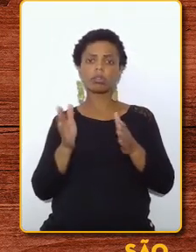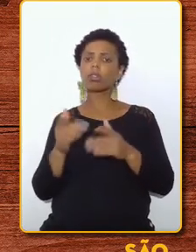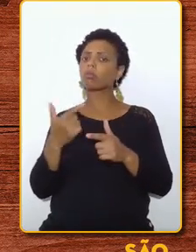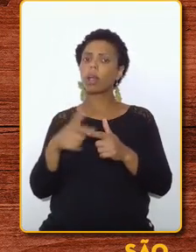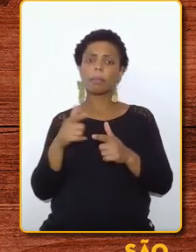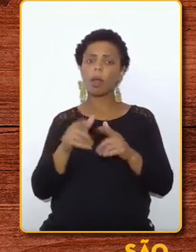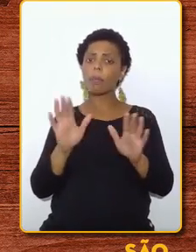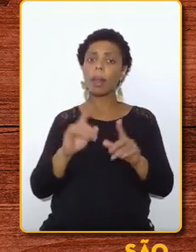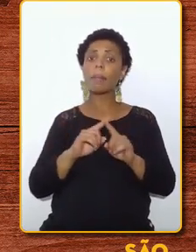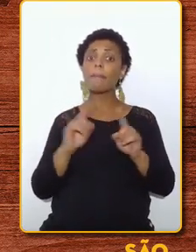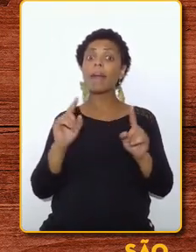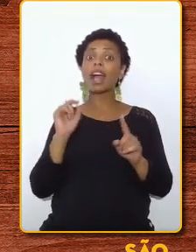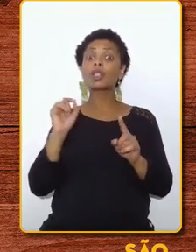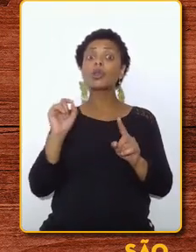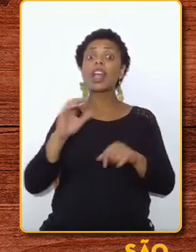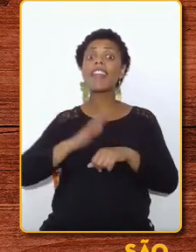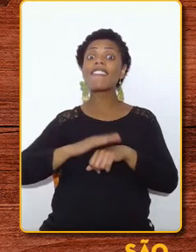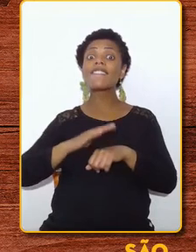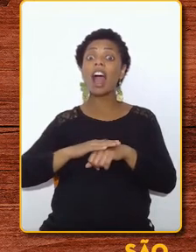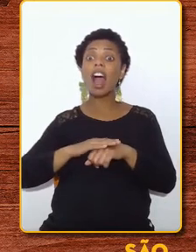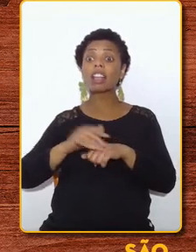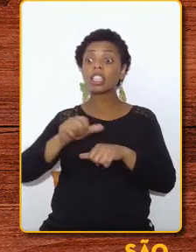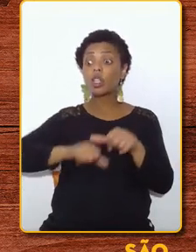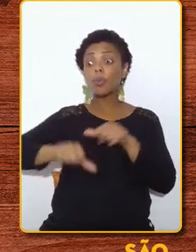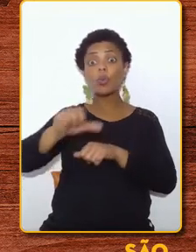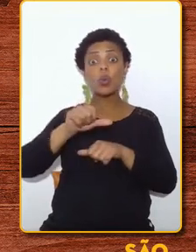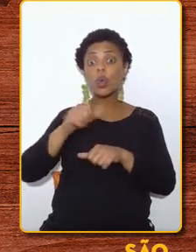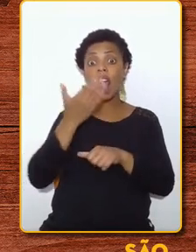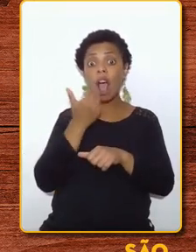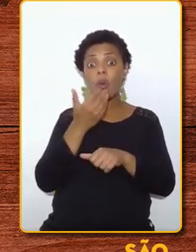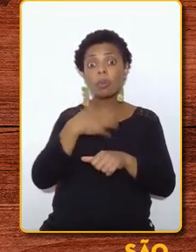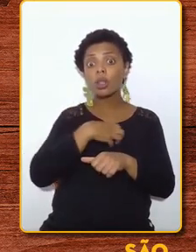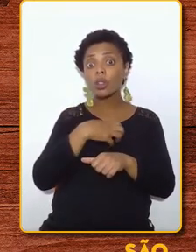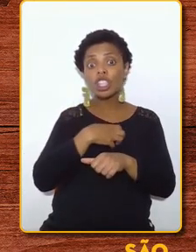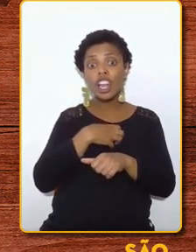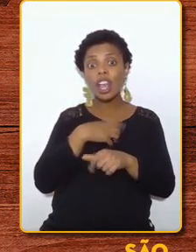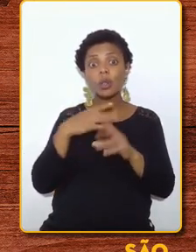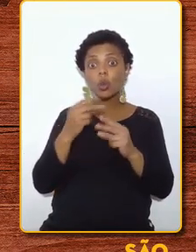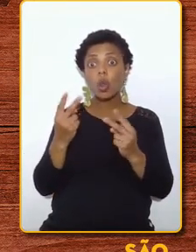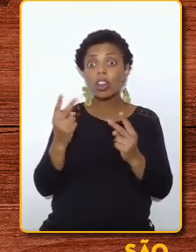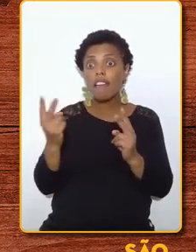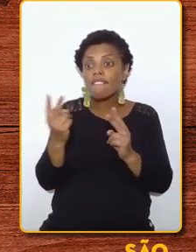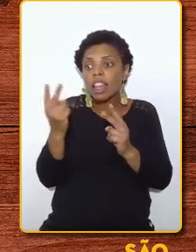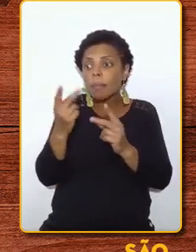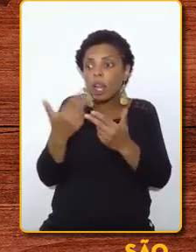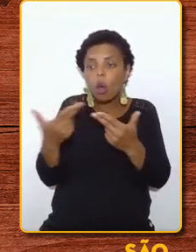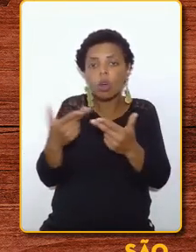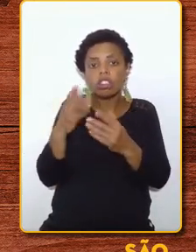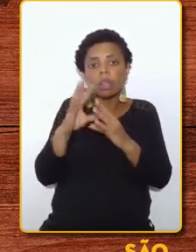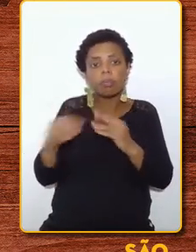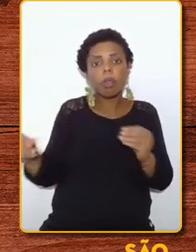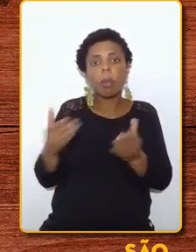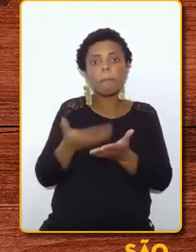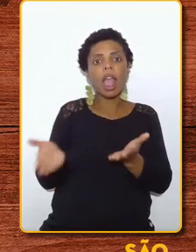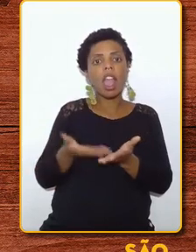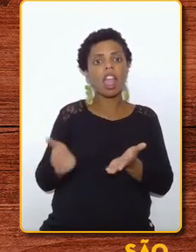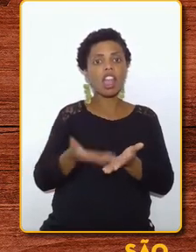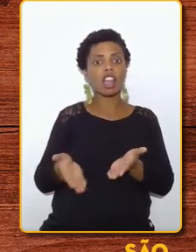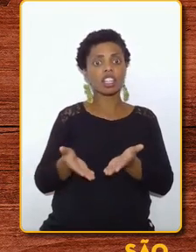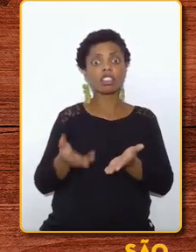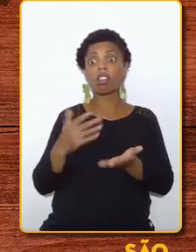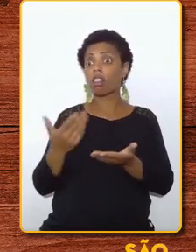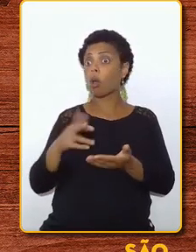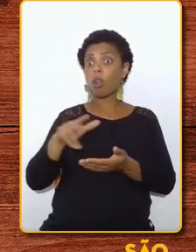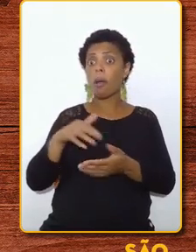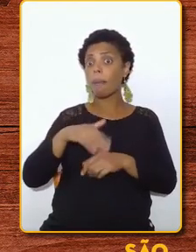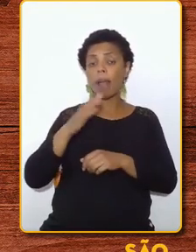fazem descaracteriza a comida. Então, deixa de ser um alimento, na verdade, deixa de ser identificado pelo